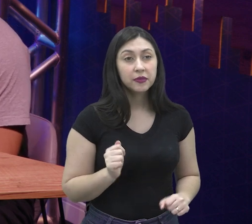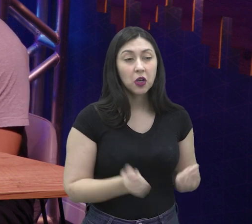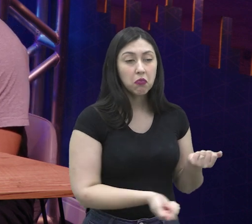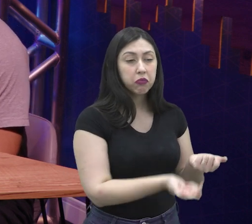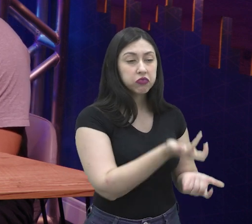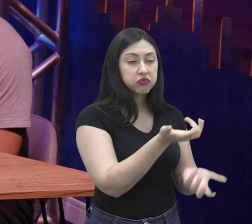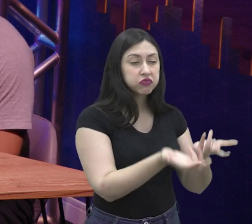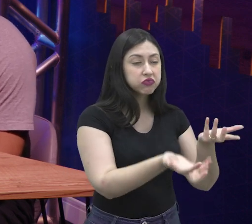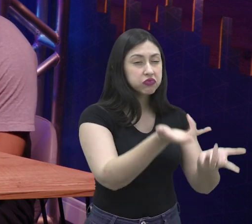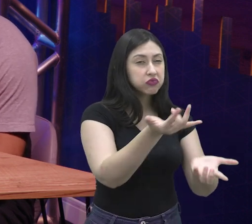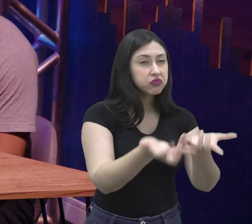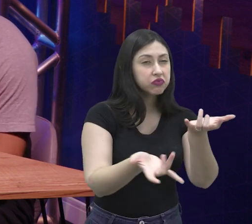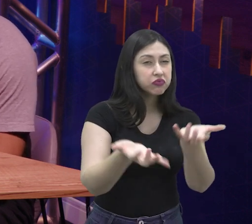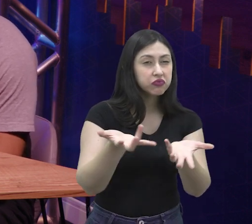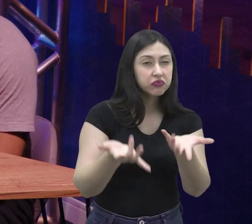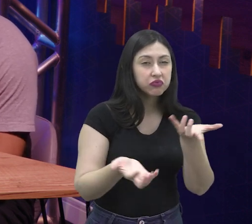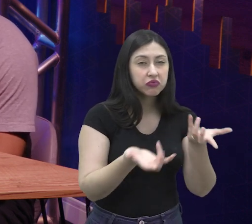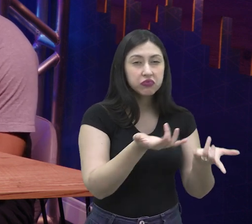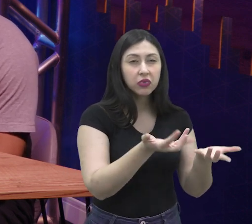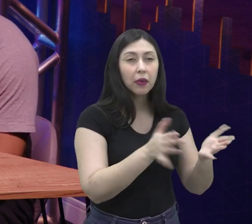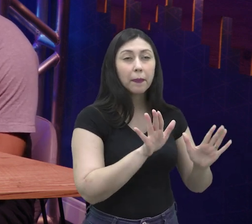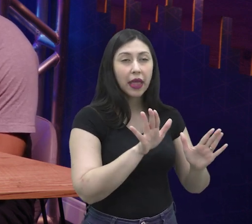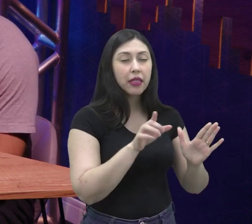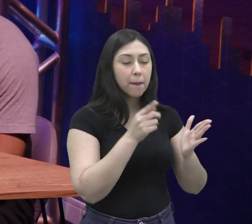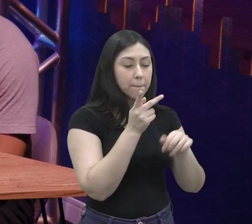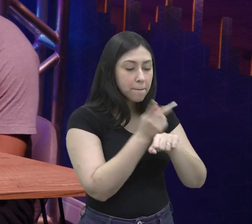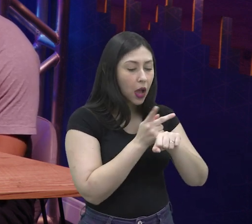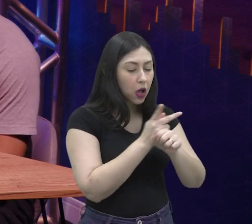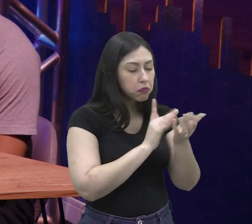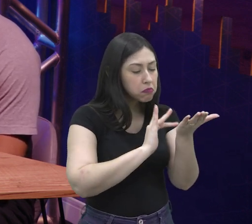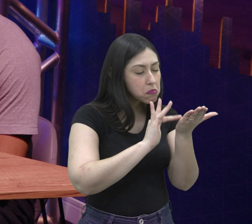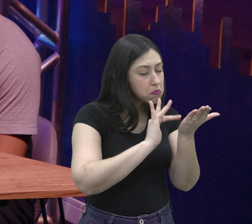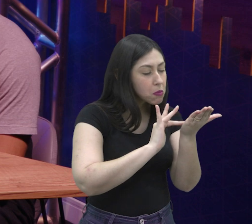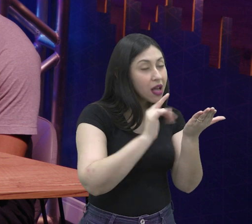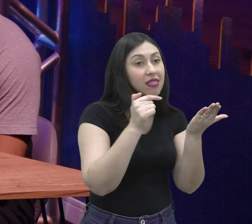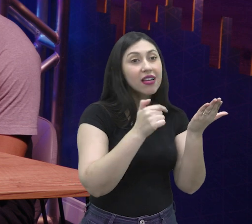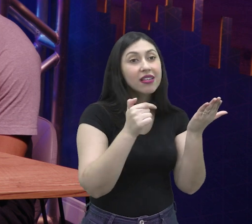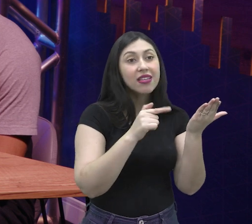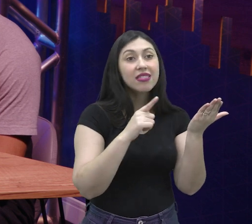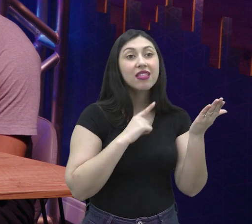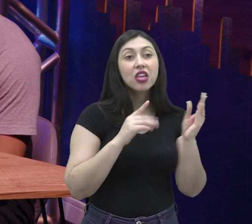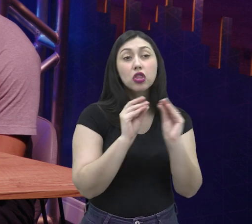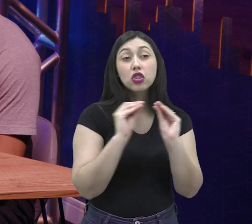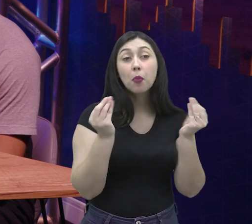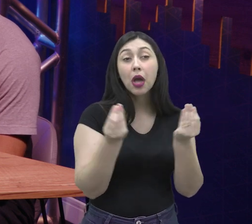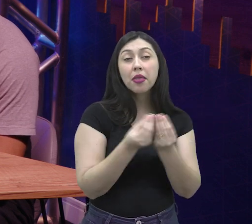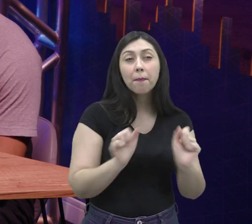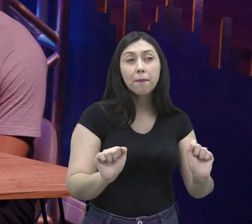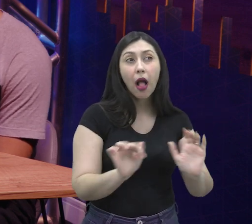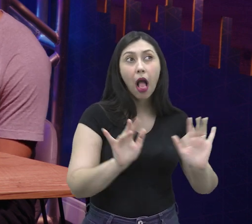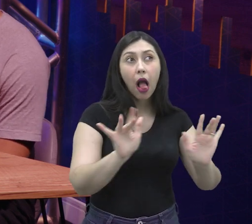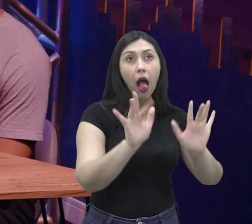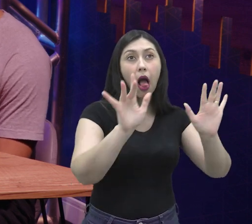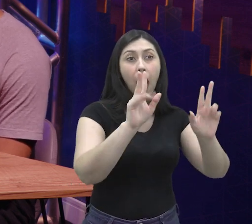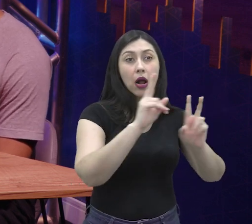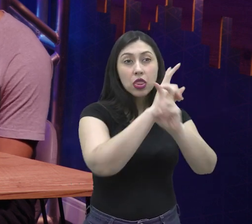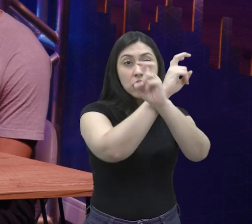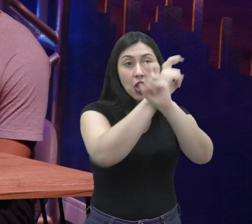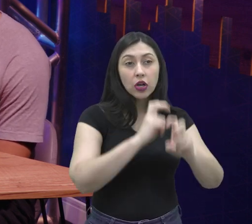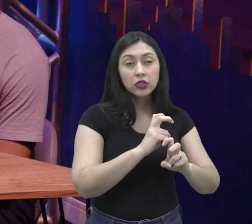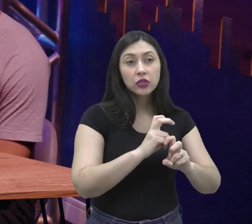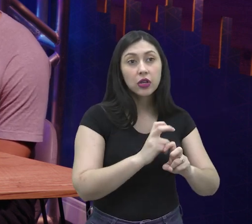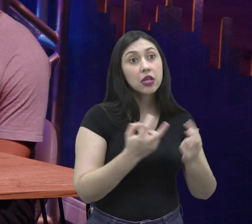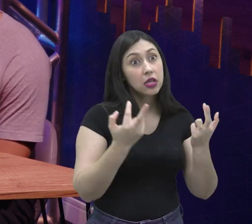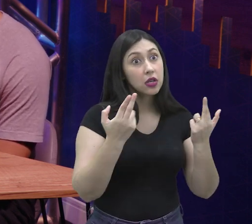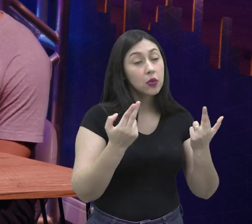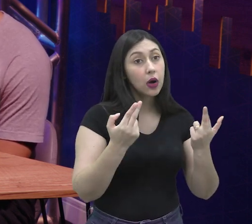né, as queimadas, elas, deixa eu até pegar aqui, elas liberam, né, substâncias e gases tóxicos, entre eles, né, o monóxido